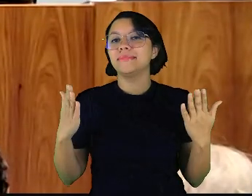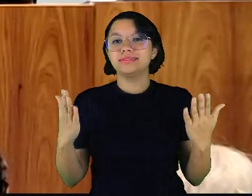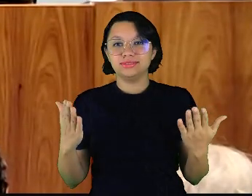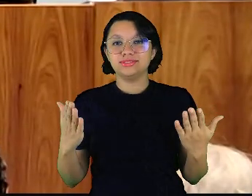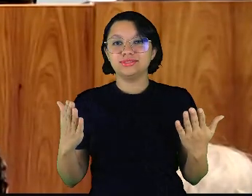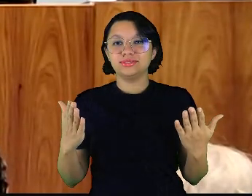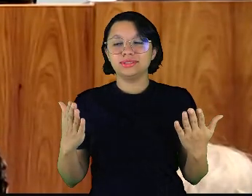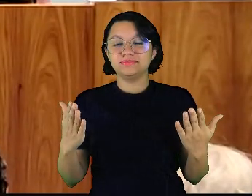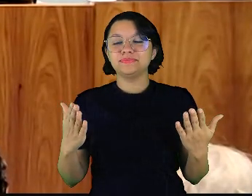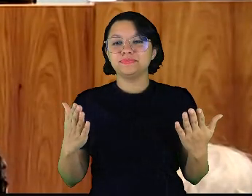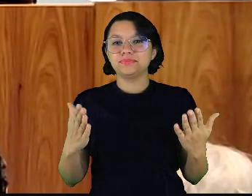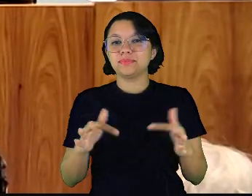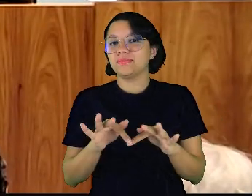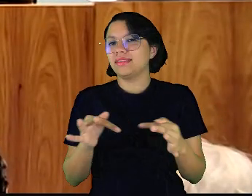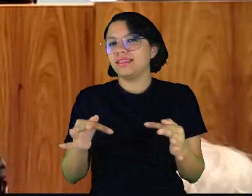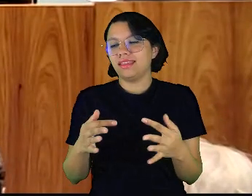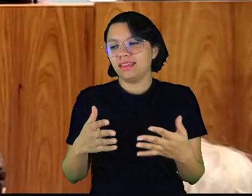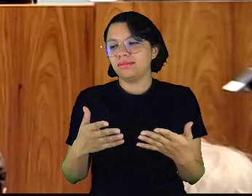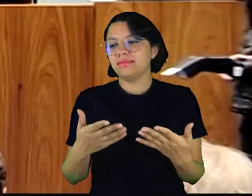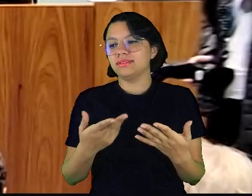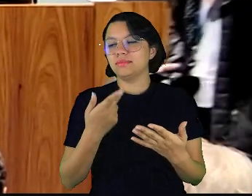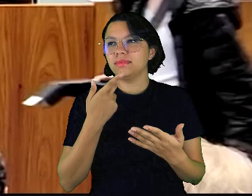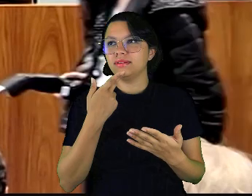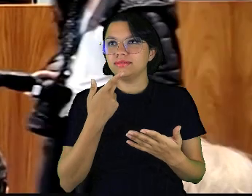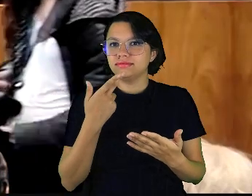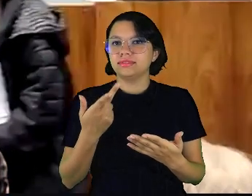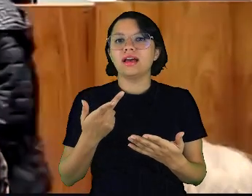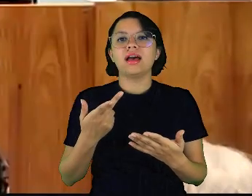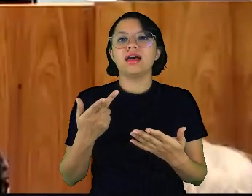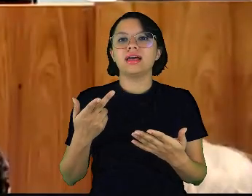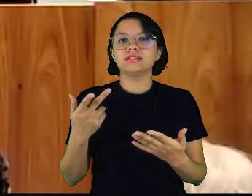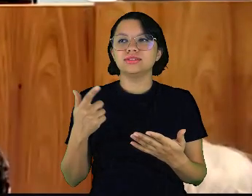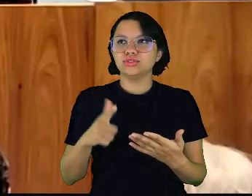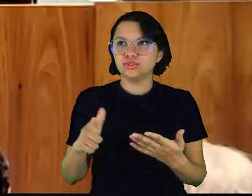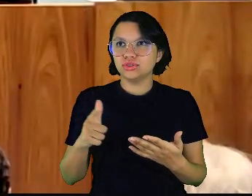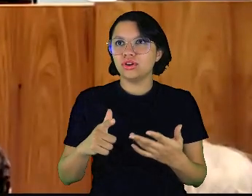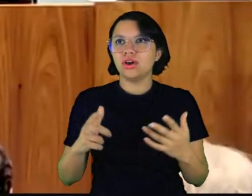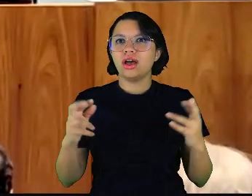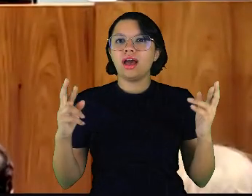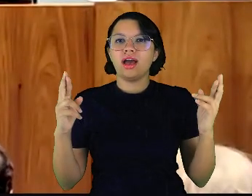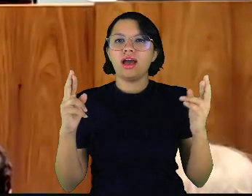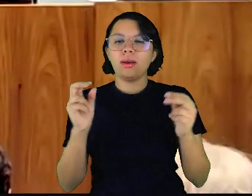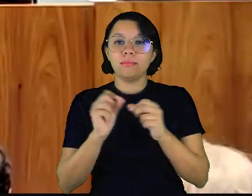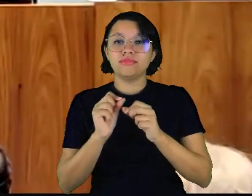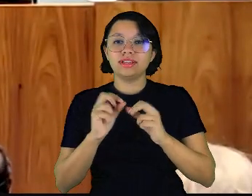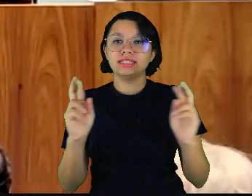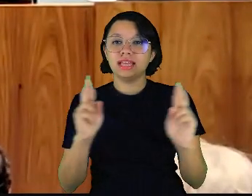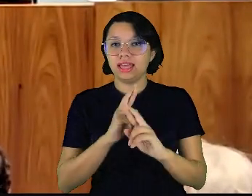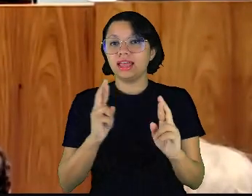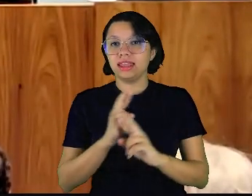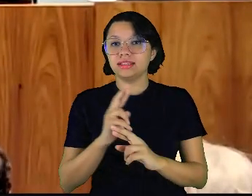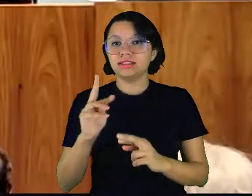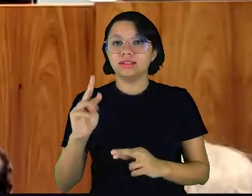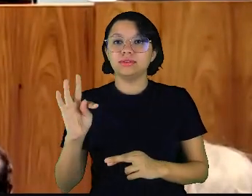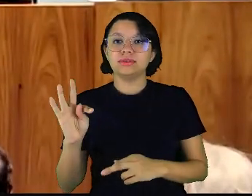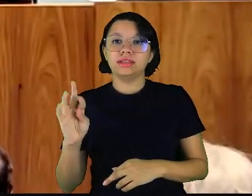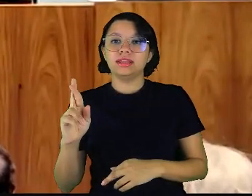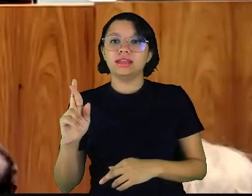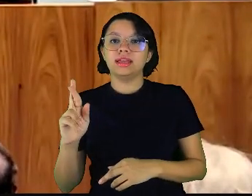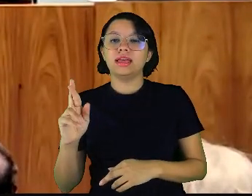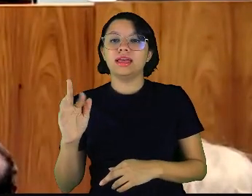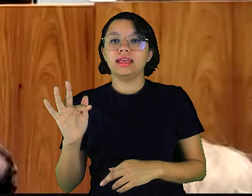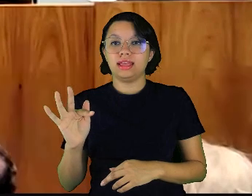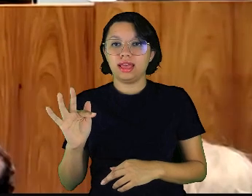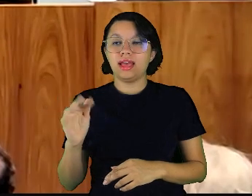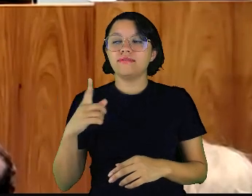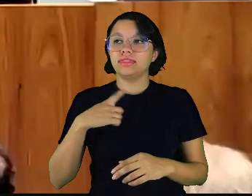singela para consolidar, né, essa relação tão boa que o TRF da Terceira